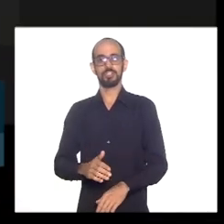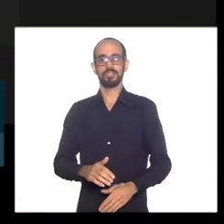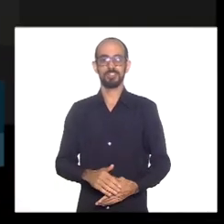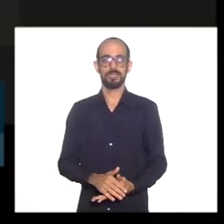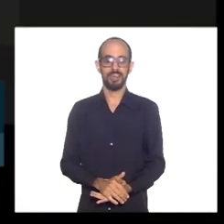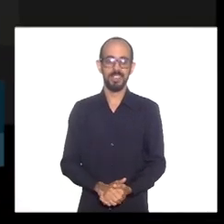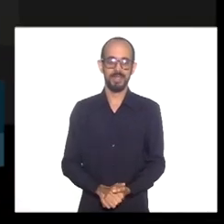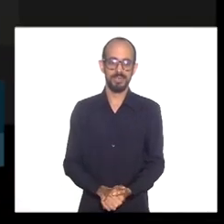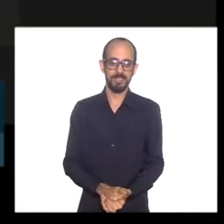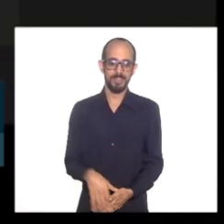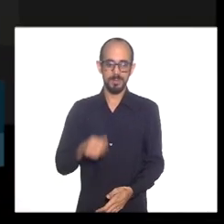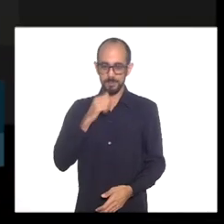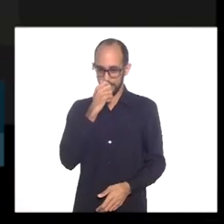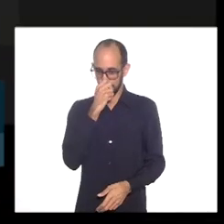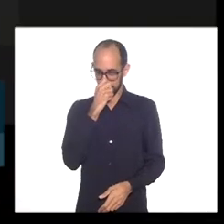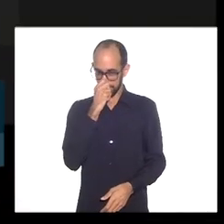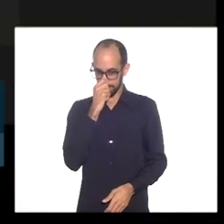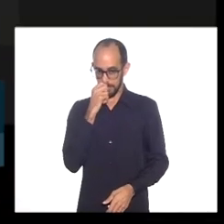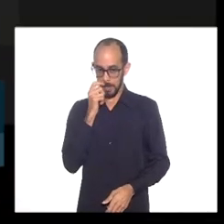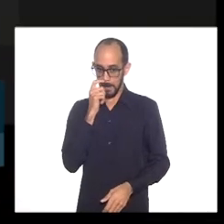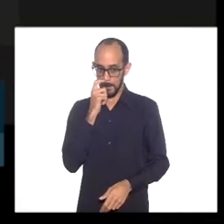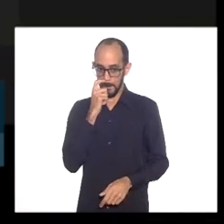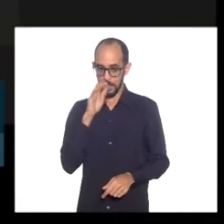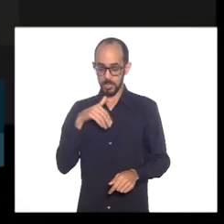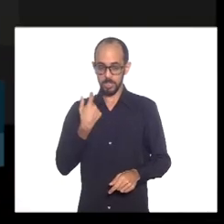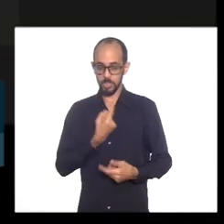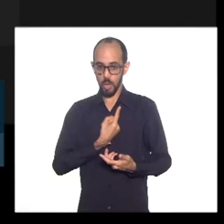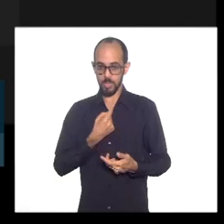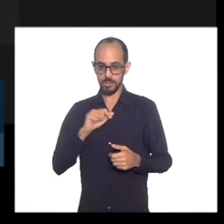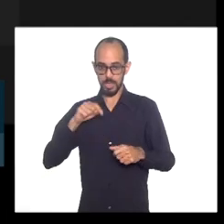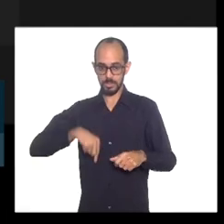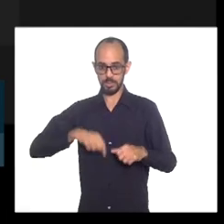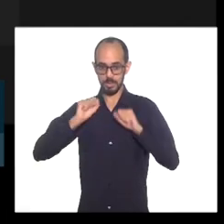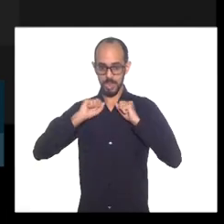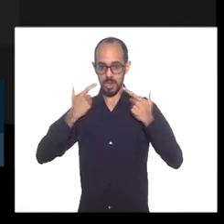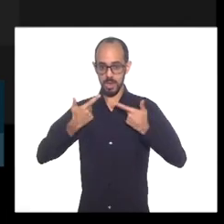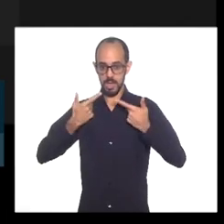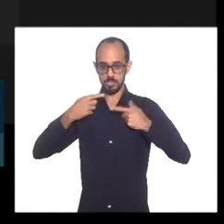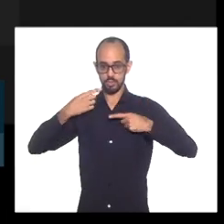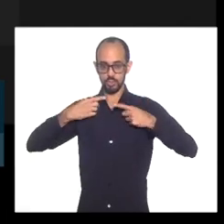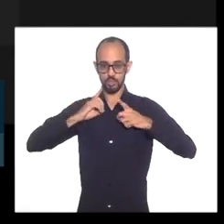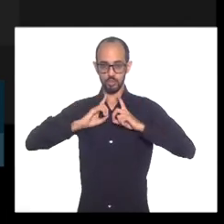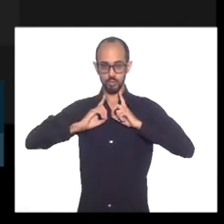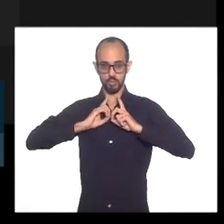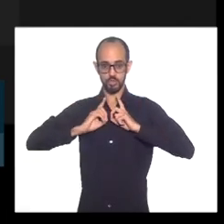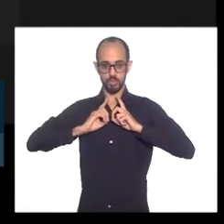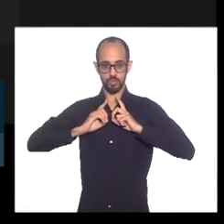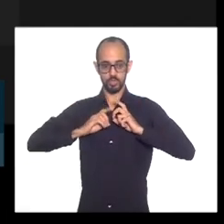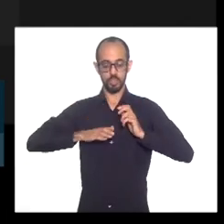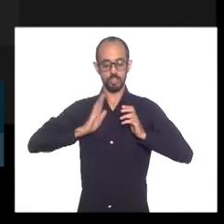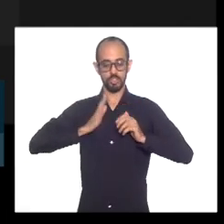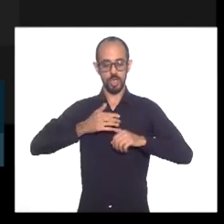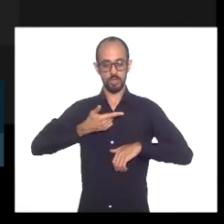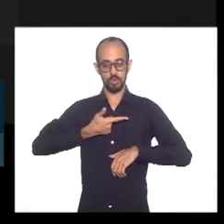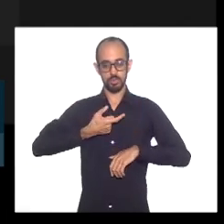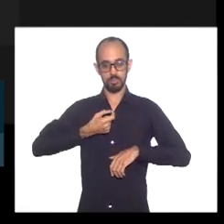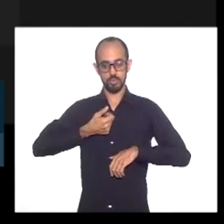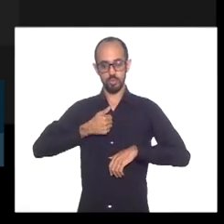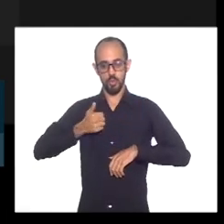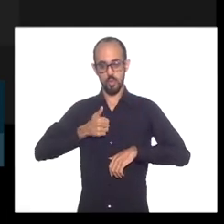Então, a gente aqui na Assembleia, fazendo essa discussão, Luiz, a gente vem desde 2011, 2012,